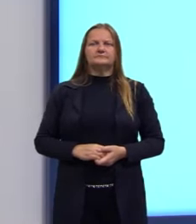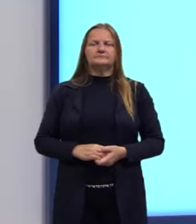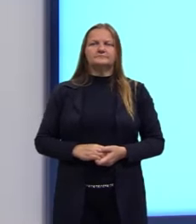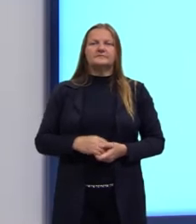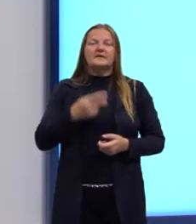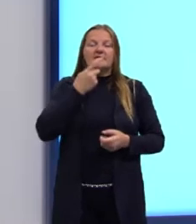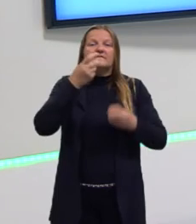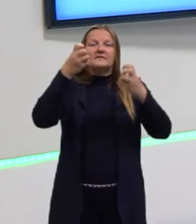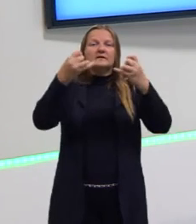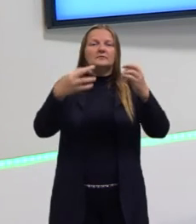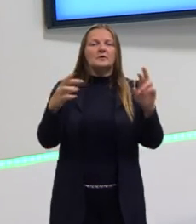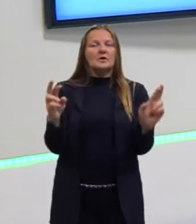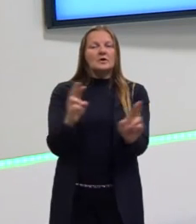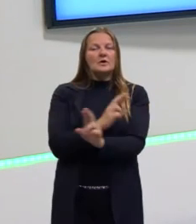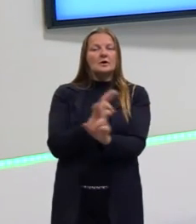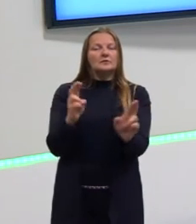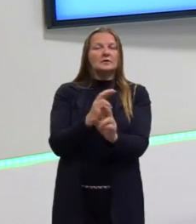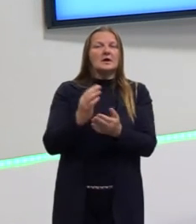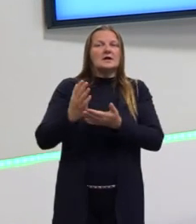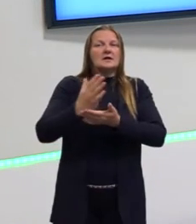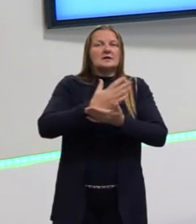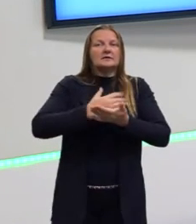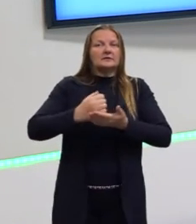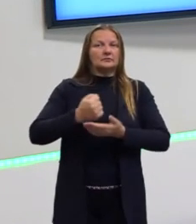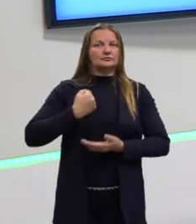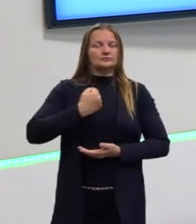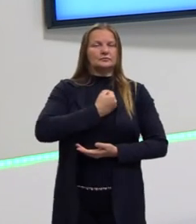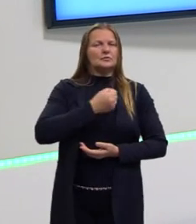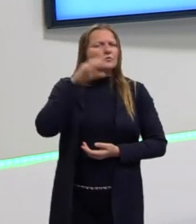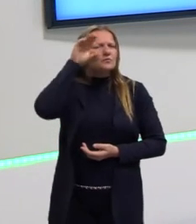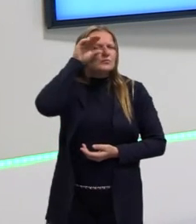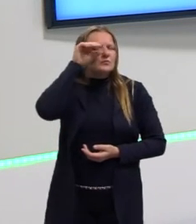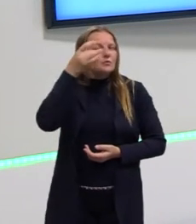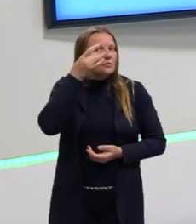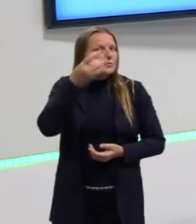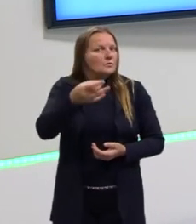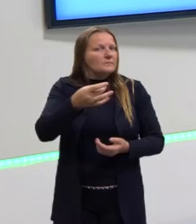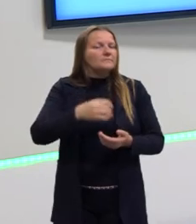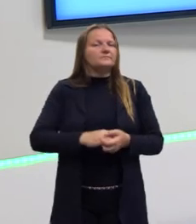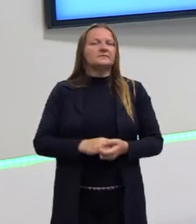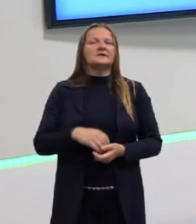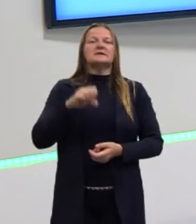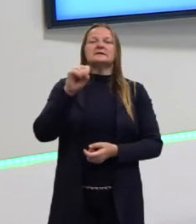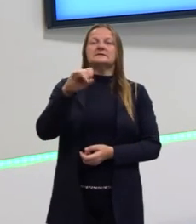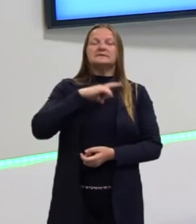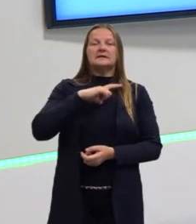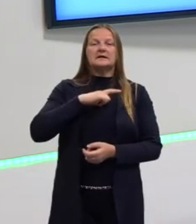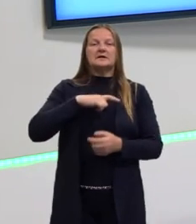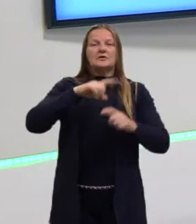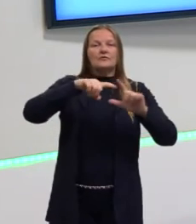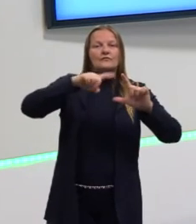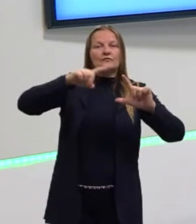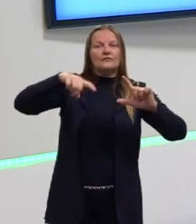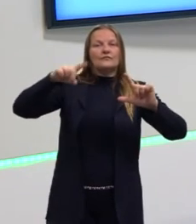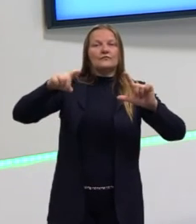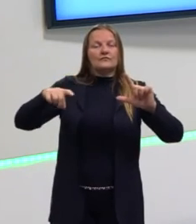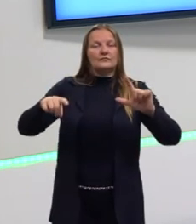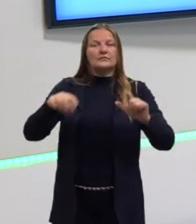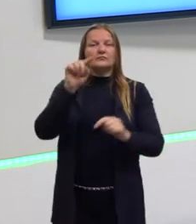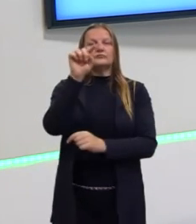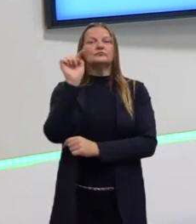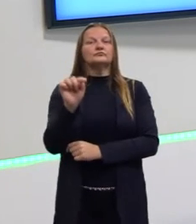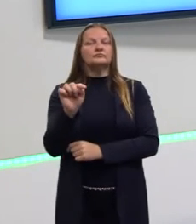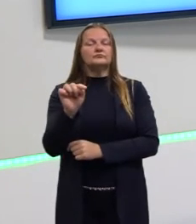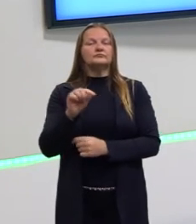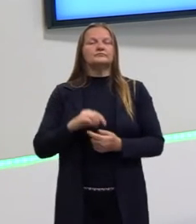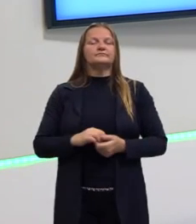né relacionar dados numéricos é importante a gente observar que quando nós temos uma variável uma incógnita ela